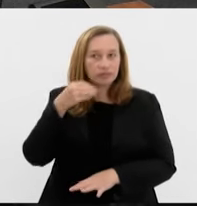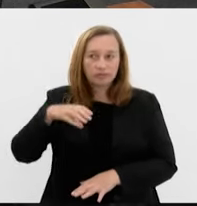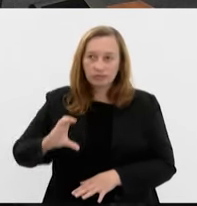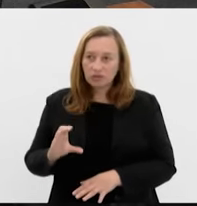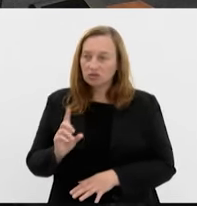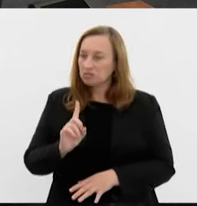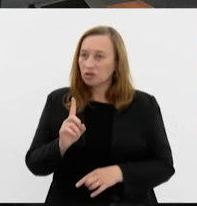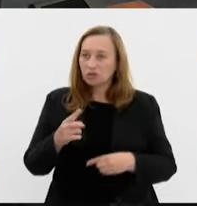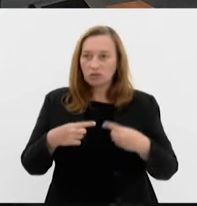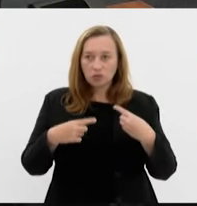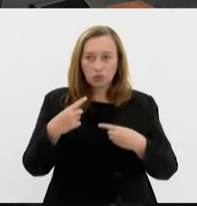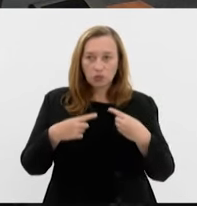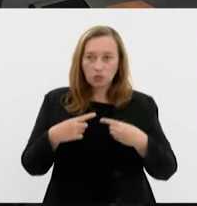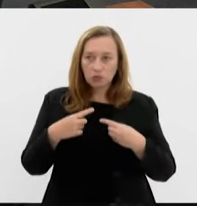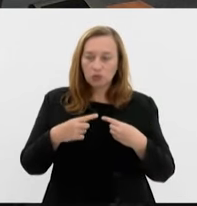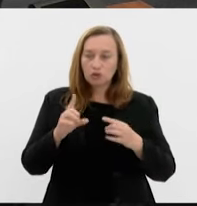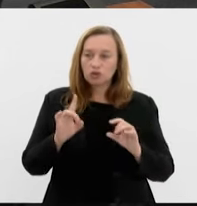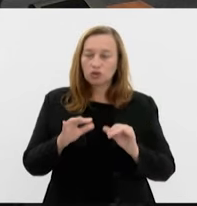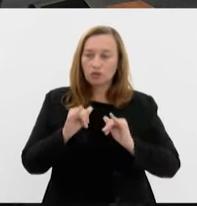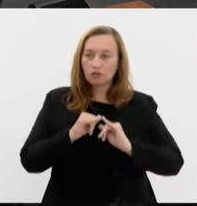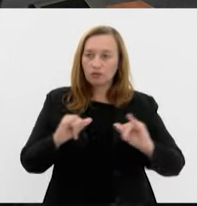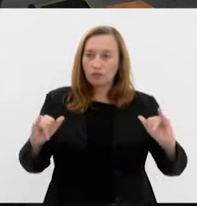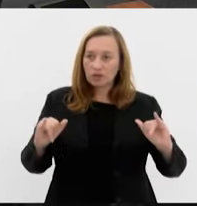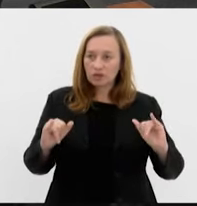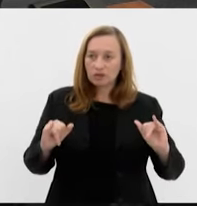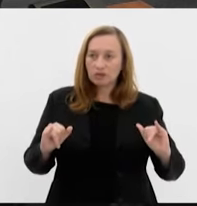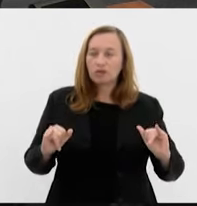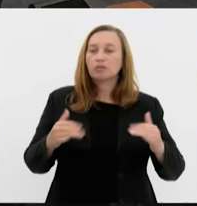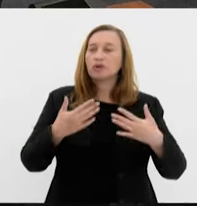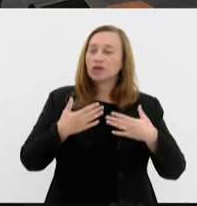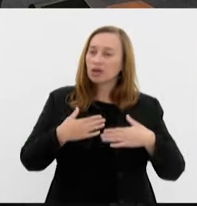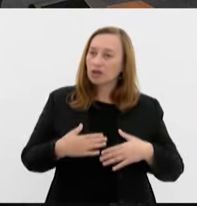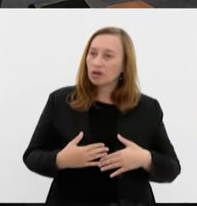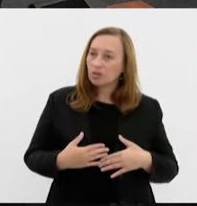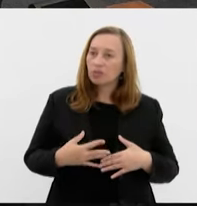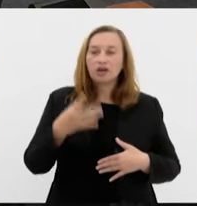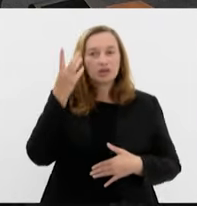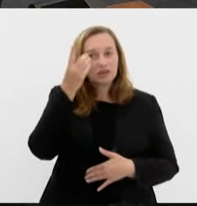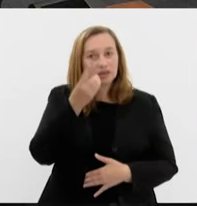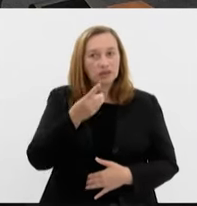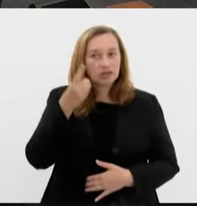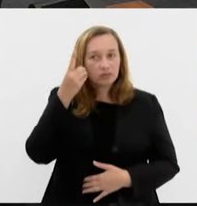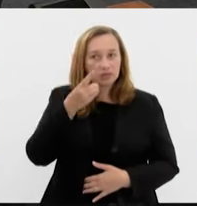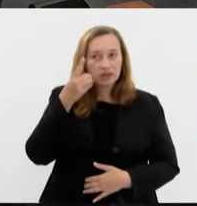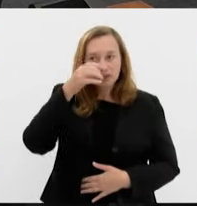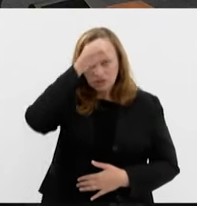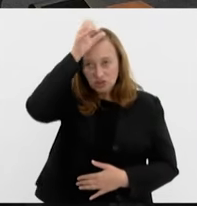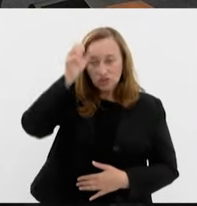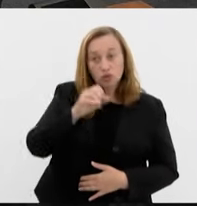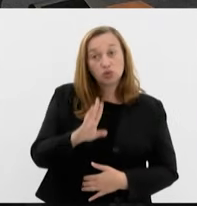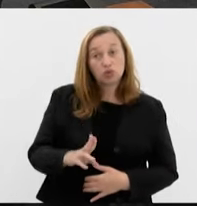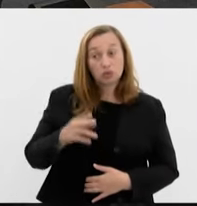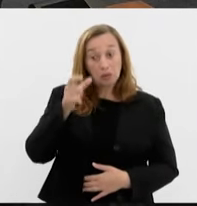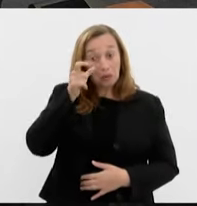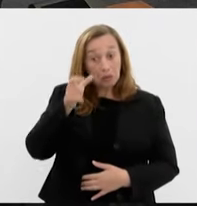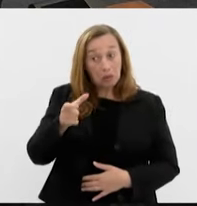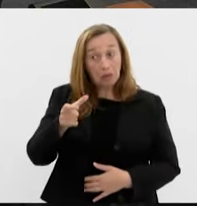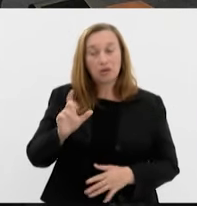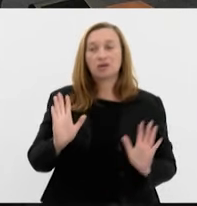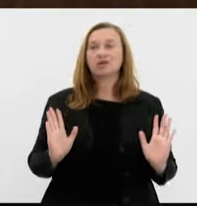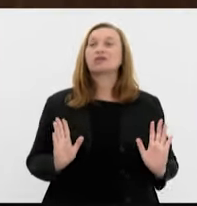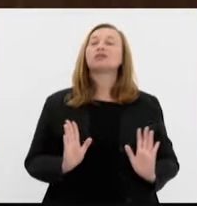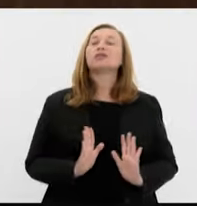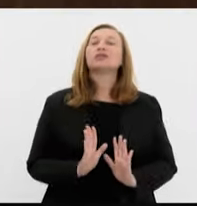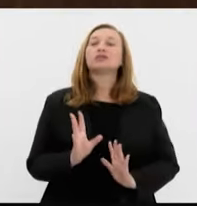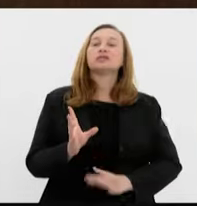farei um discurso rápido uma informação para tranquilidade da deputada tiju que arregalou os olhos